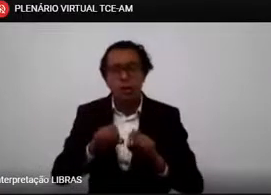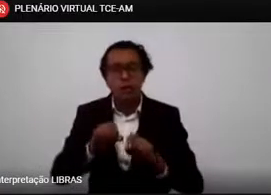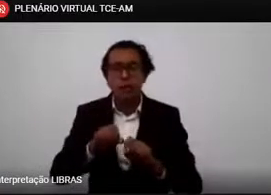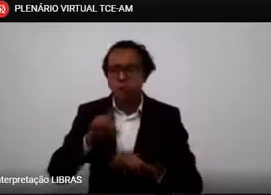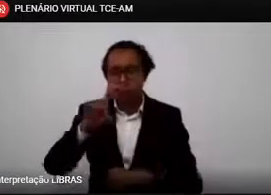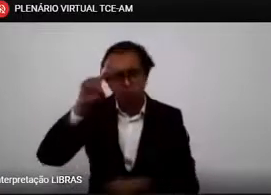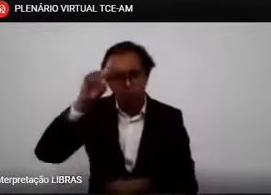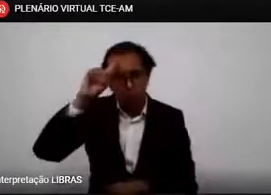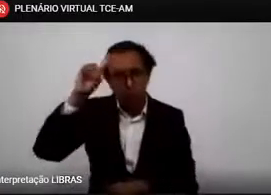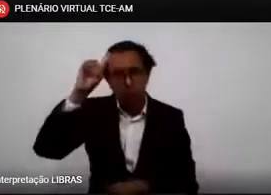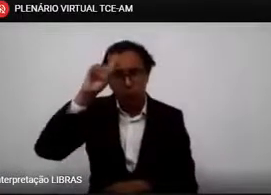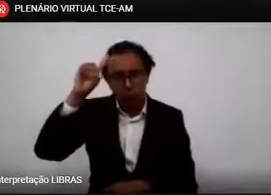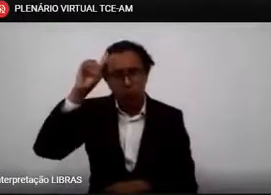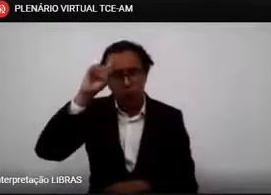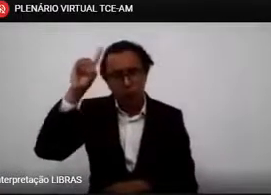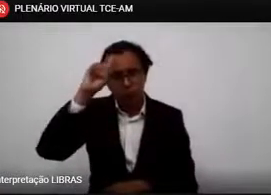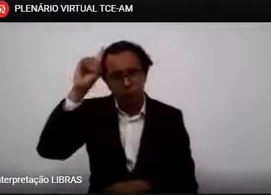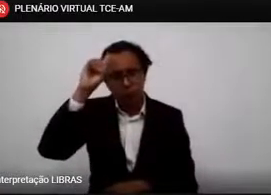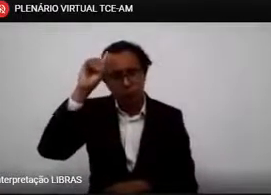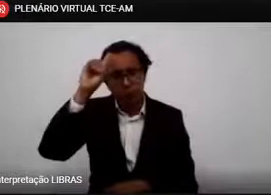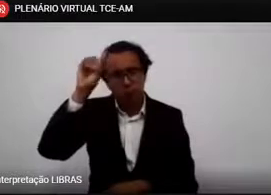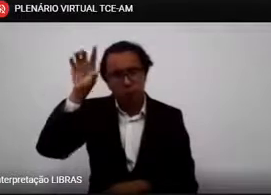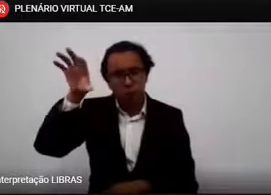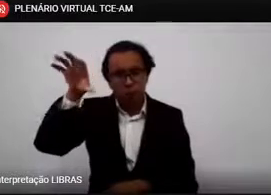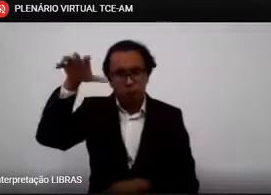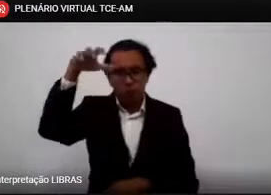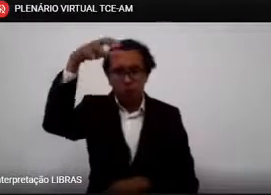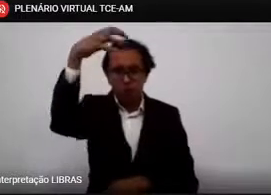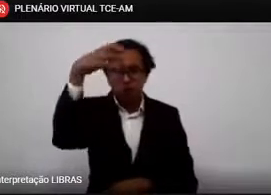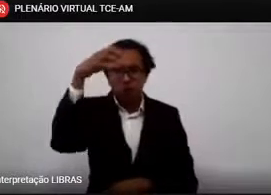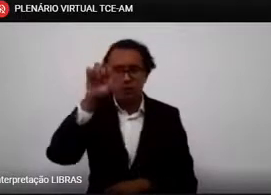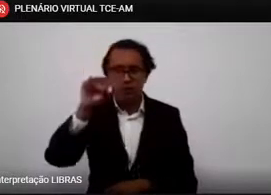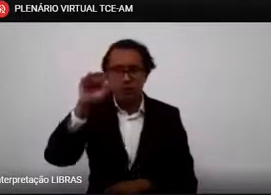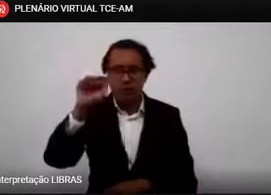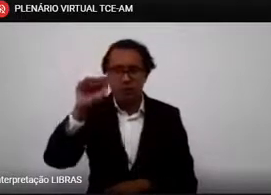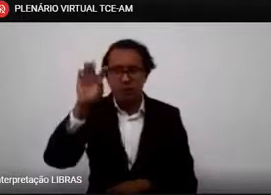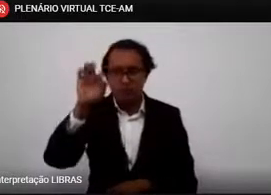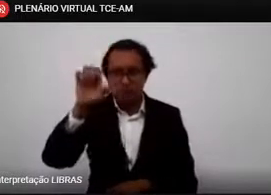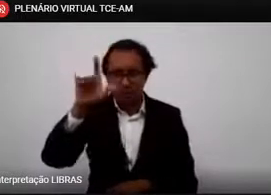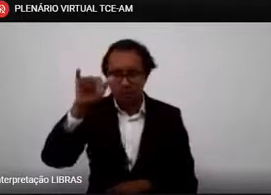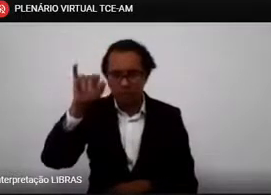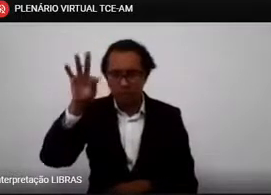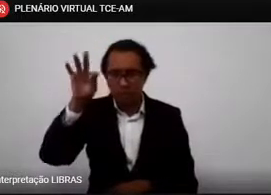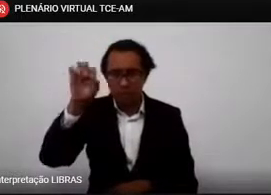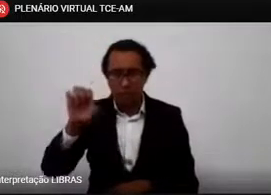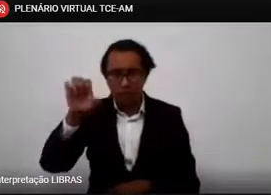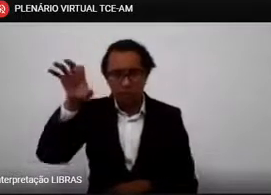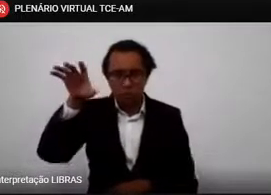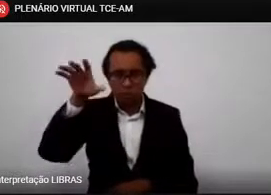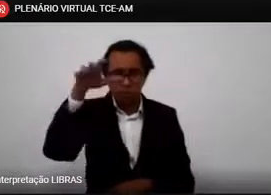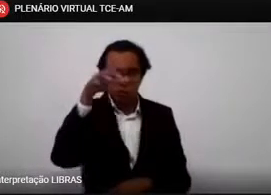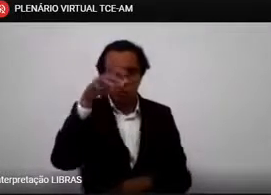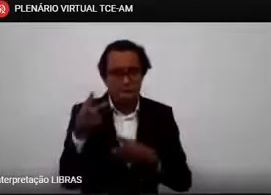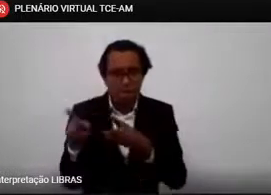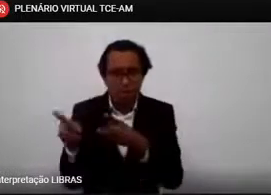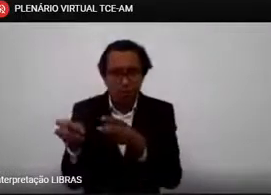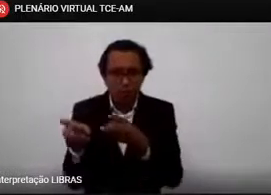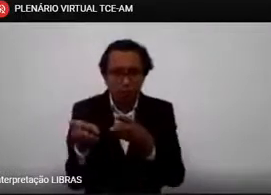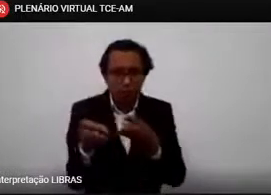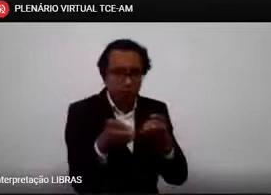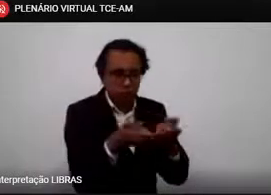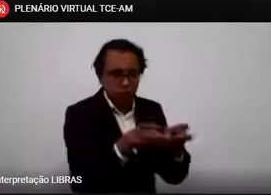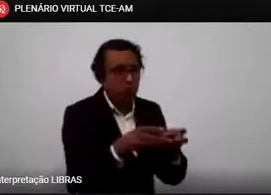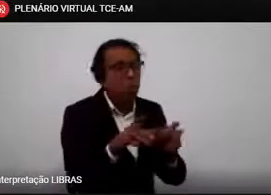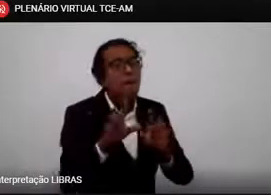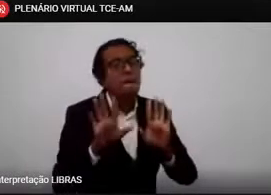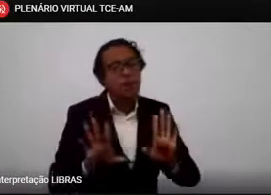diariamente o satélite mostrando, e mostra para toda a Amazônia. Então, o que falta, de fato, são ações efetivas de fiscalização. Não